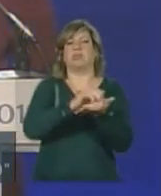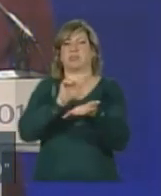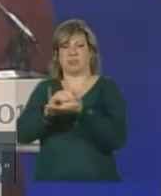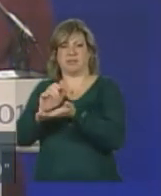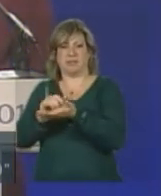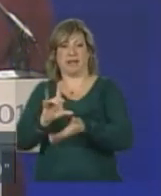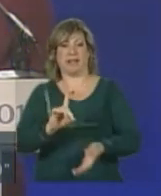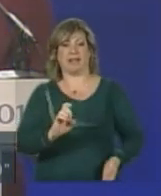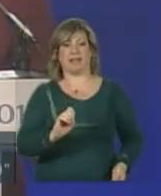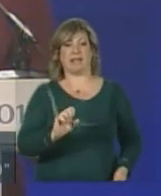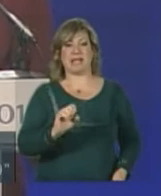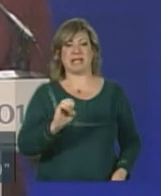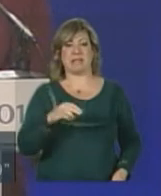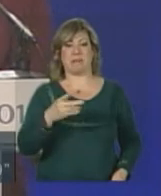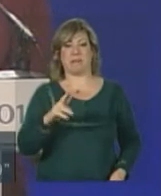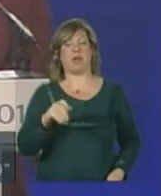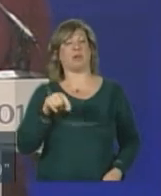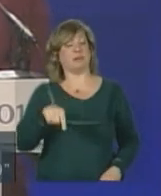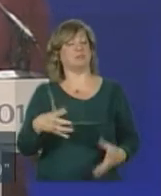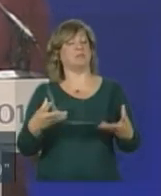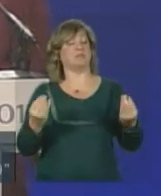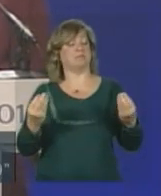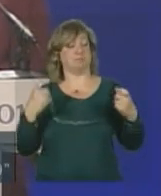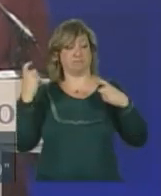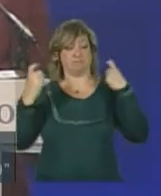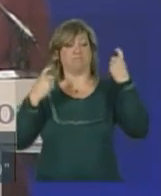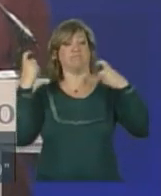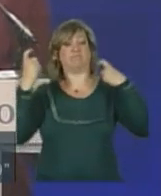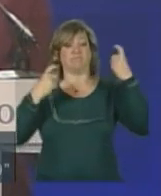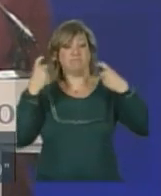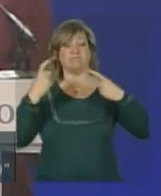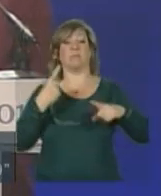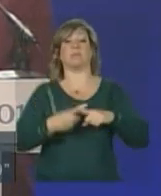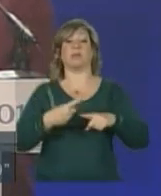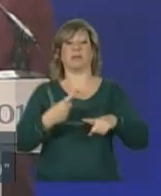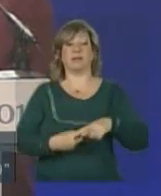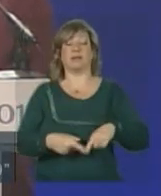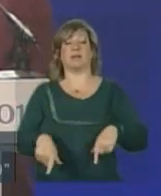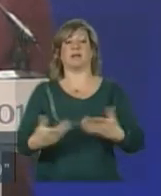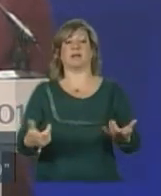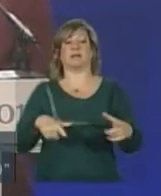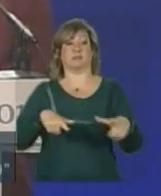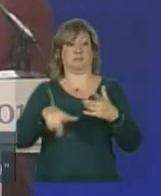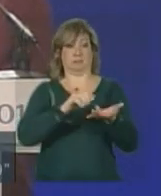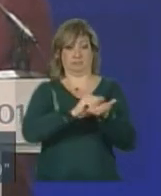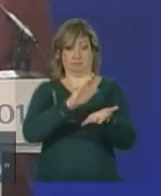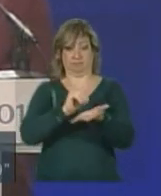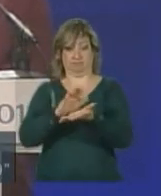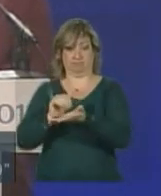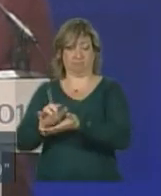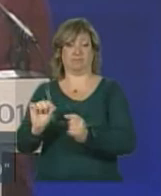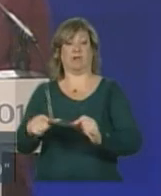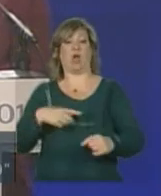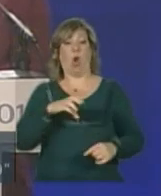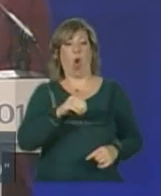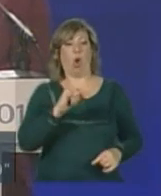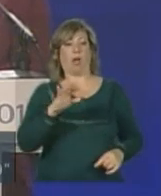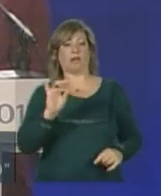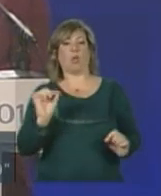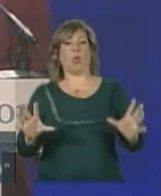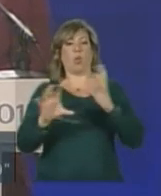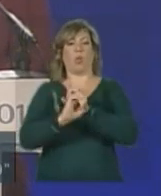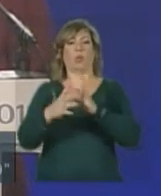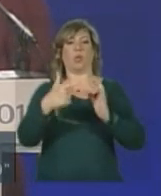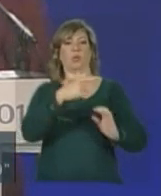é uma questão extremamente preocupante, não só porque o desemprego montará, segundo também a própria OIT, a 200